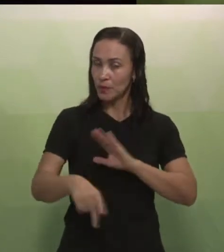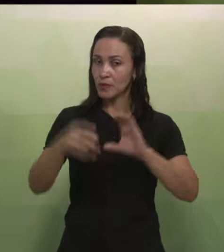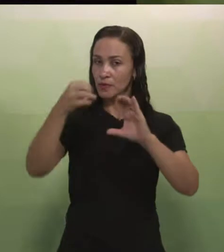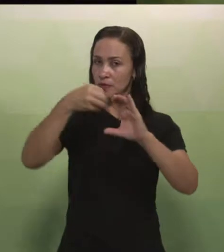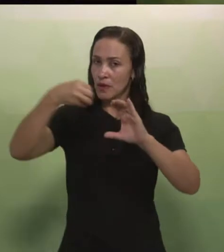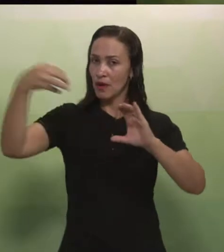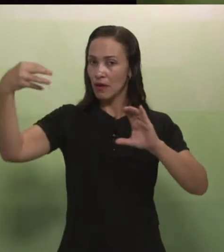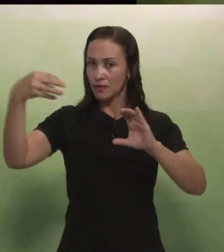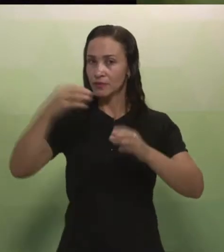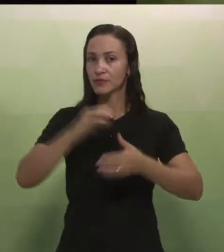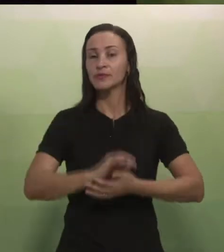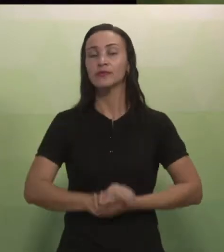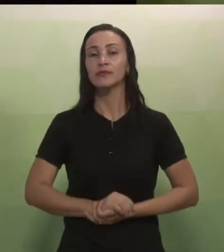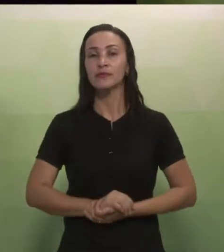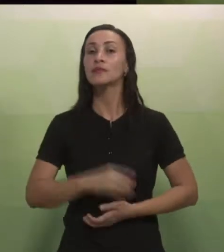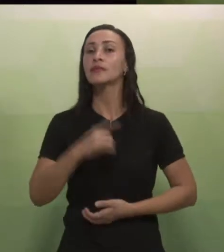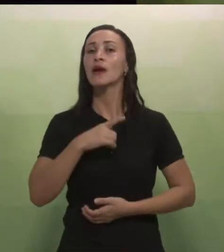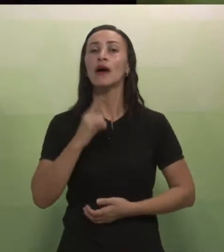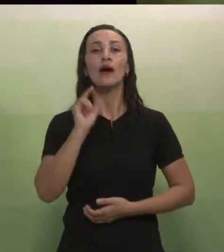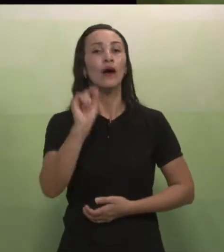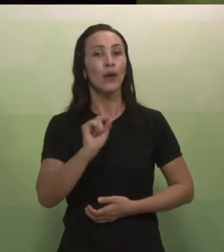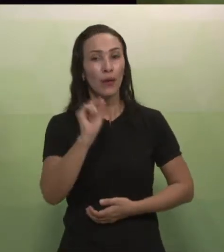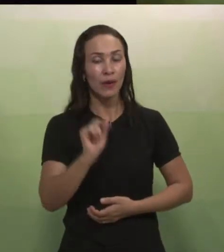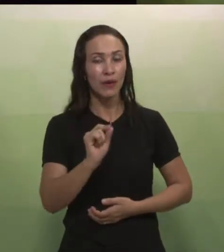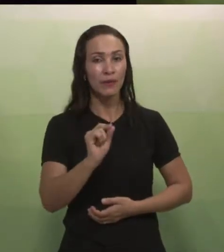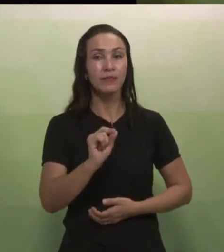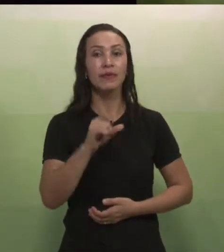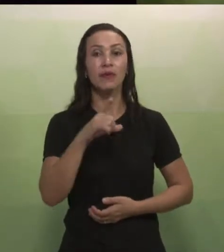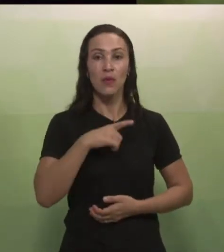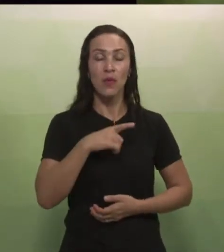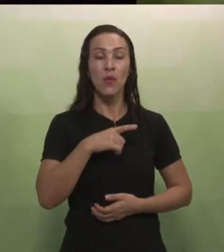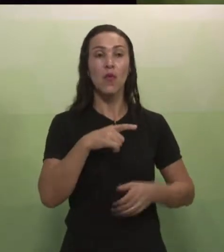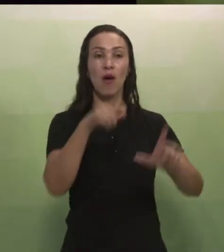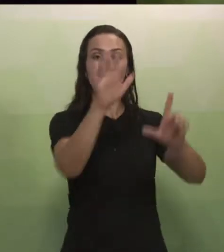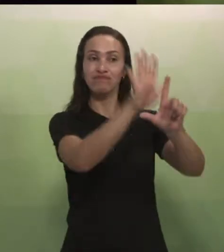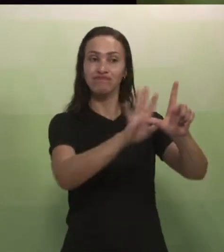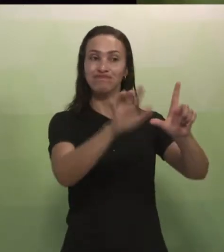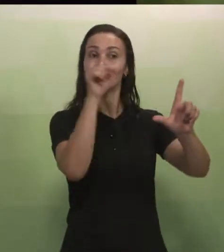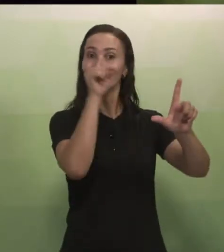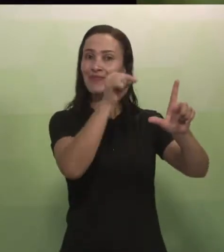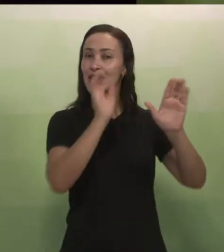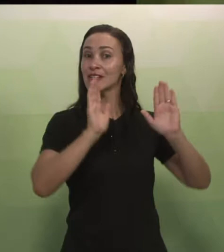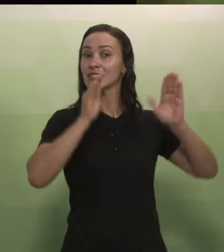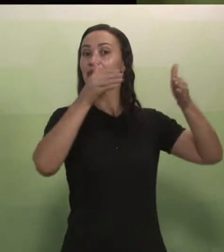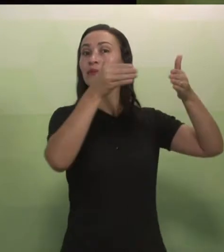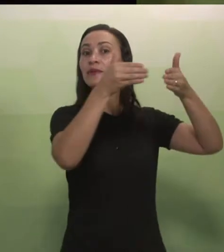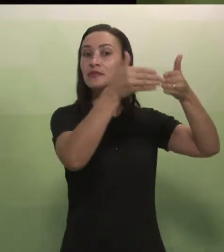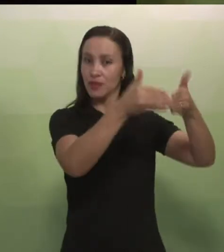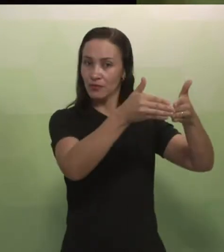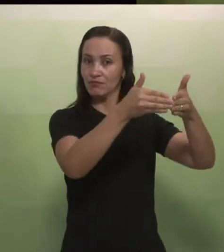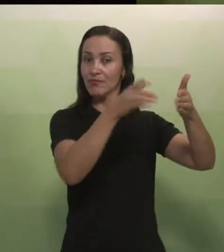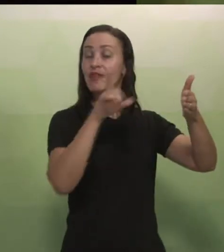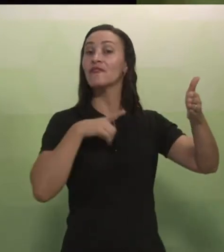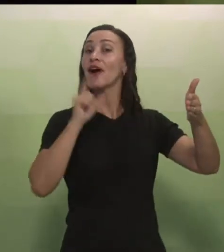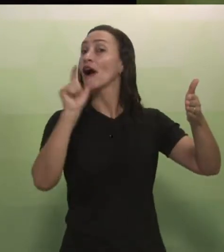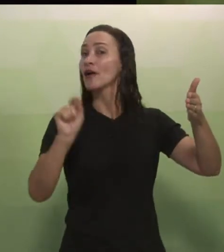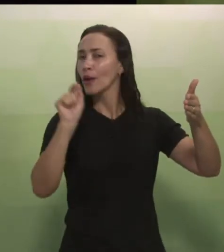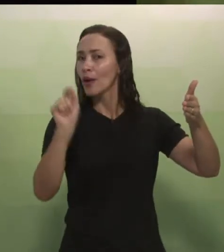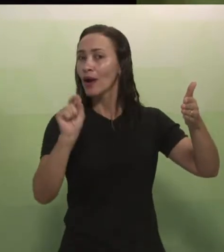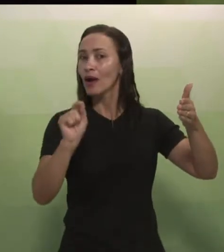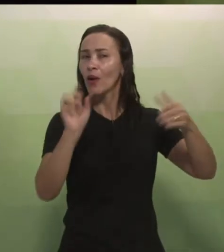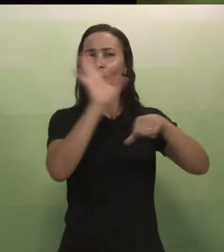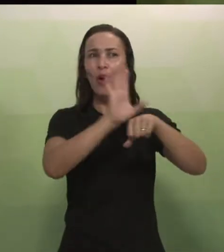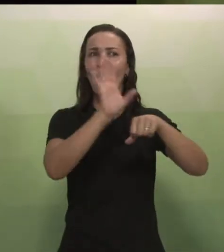do SEAD, nós teremos uma sala específica que nós também